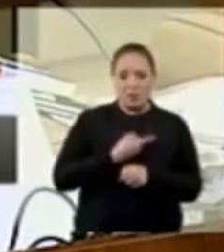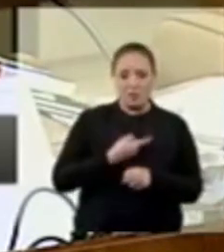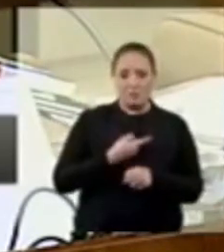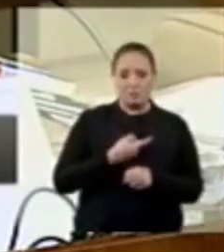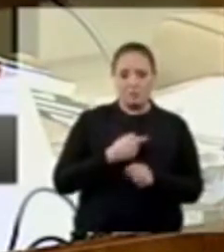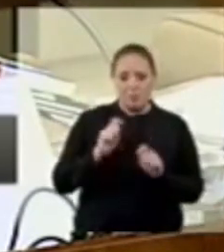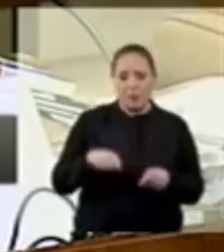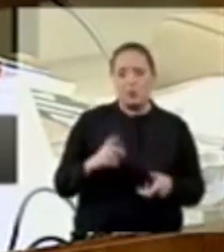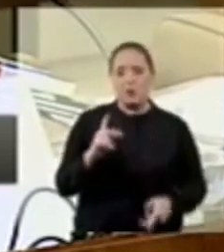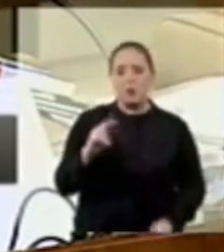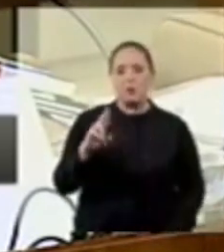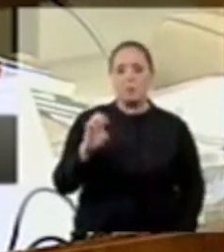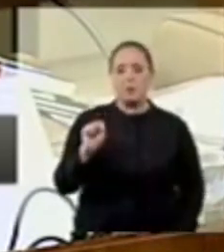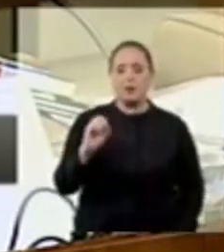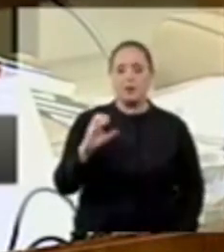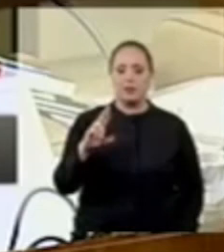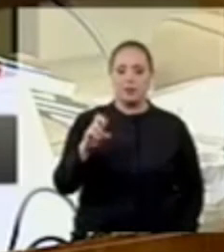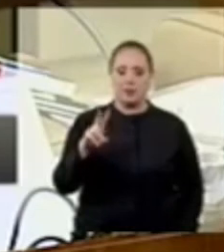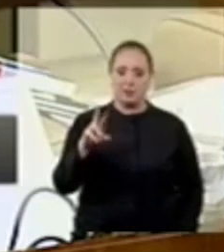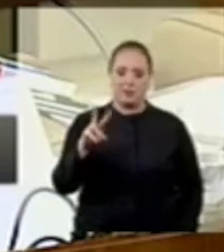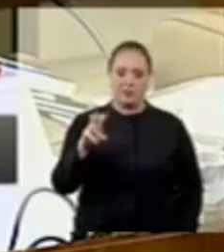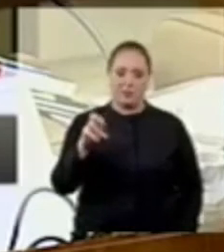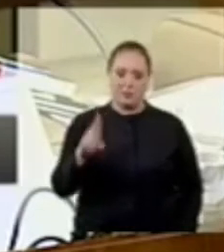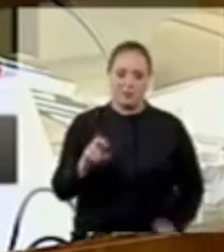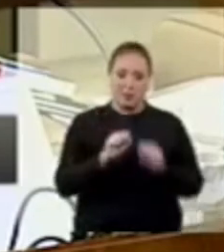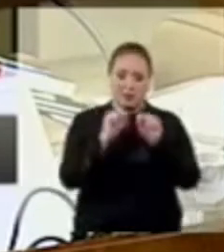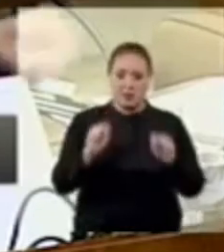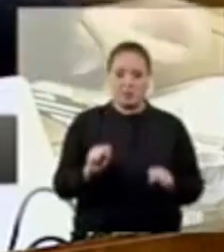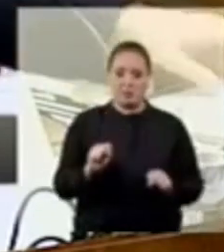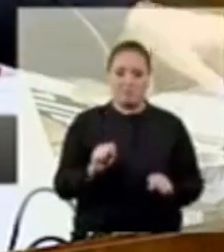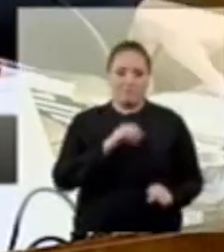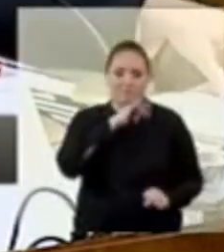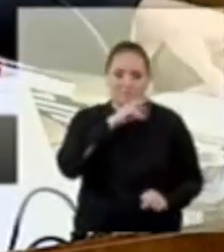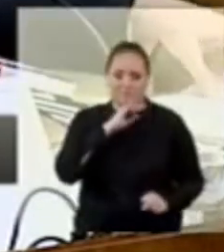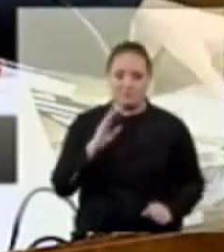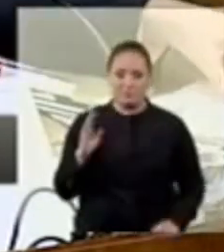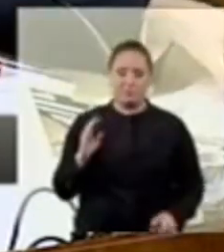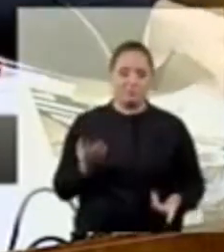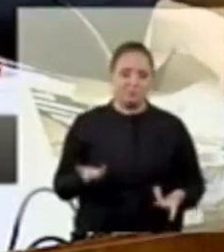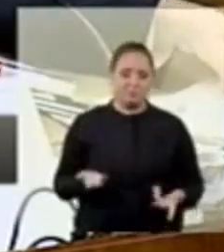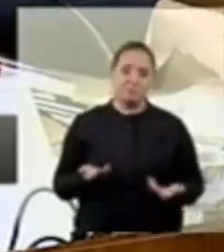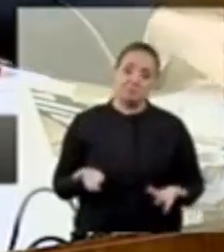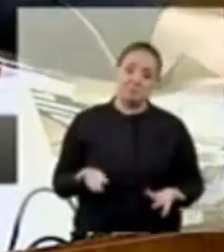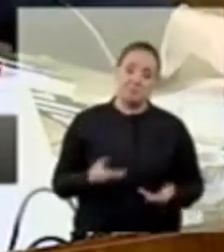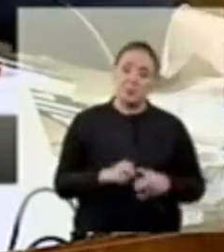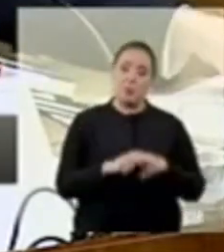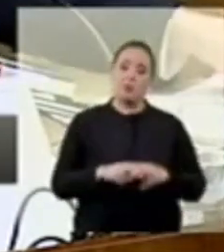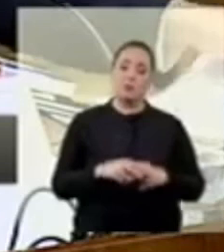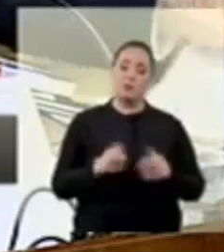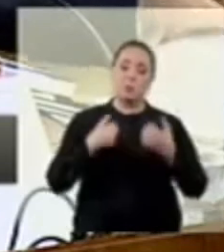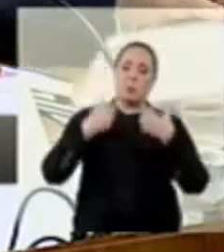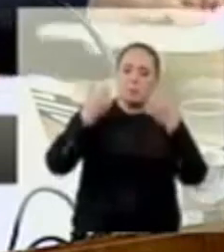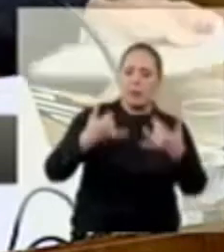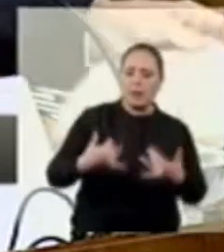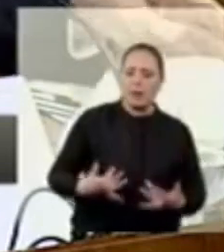o sistema funciona muito mal e portanto presidente eu por todas essas razões